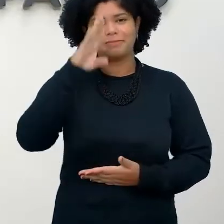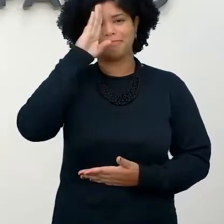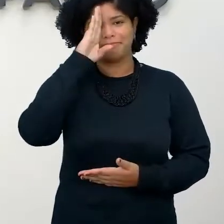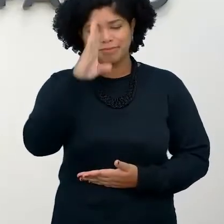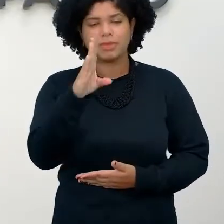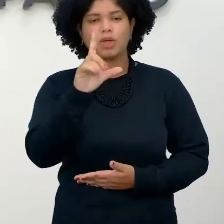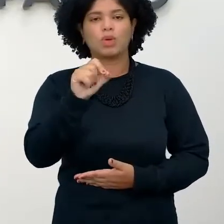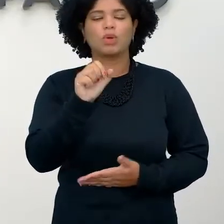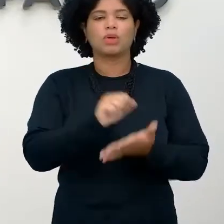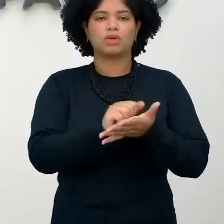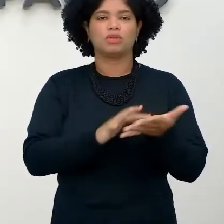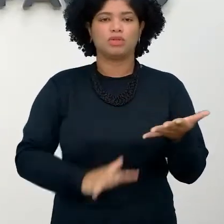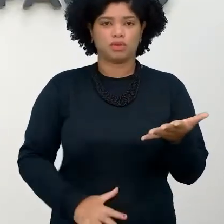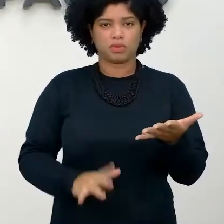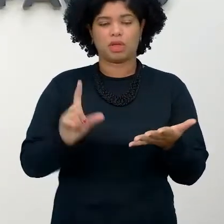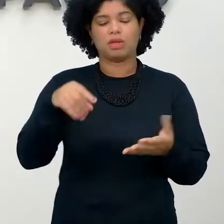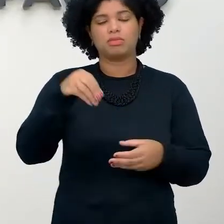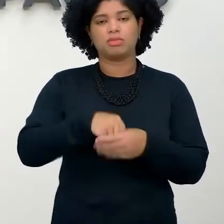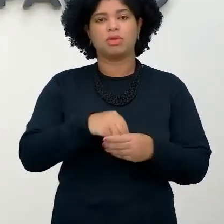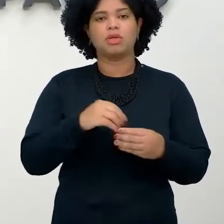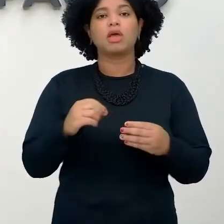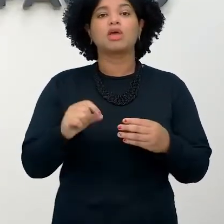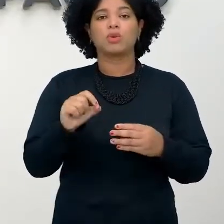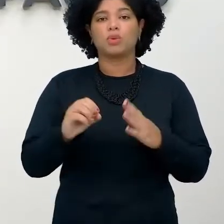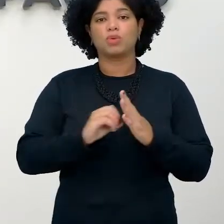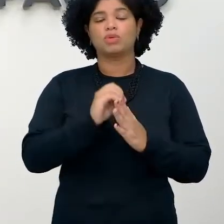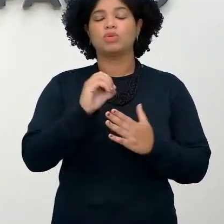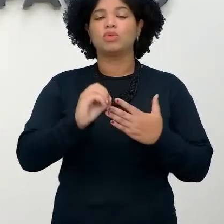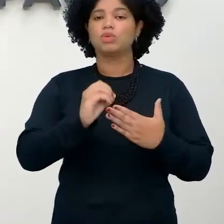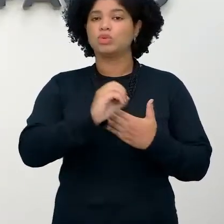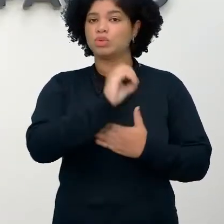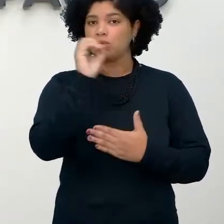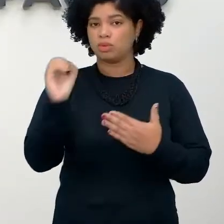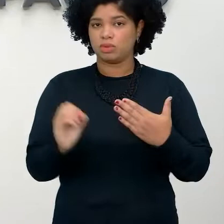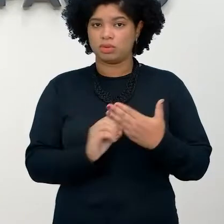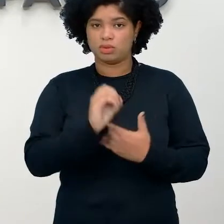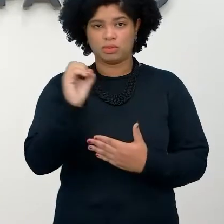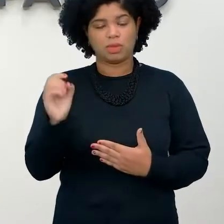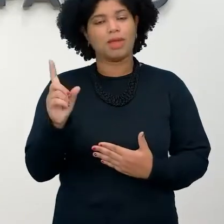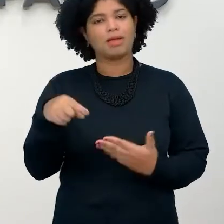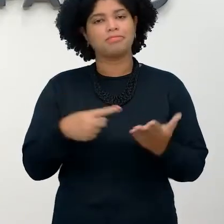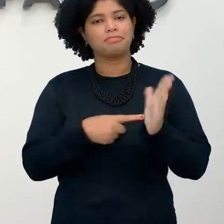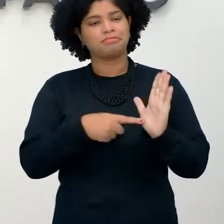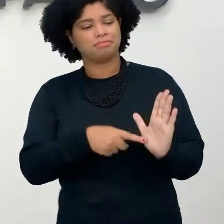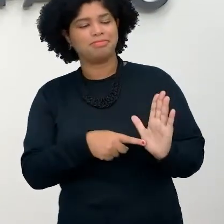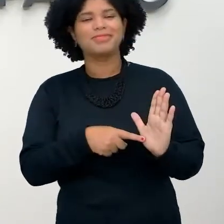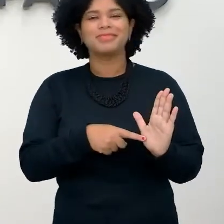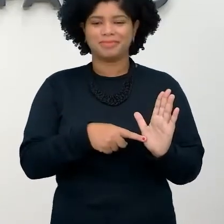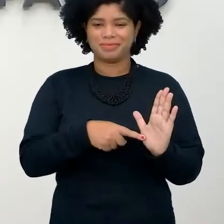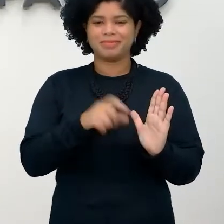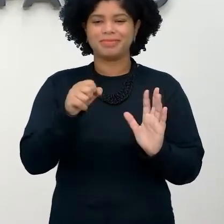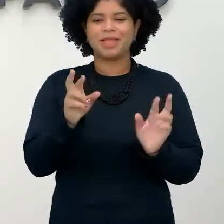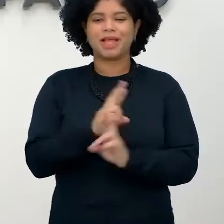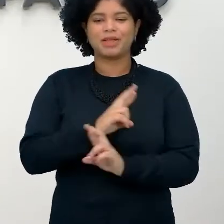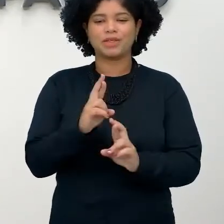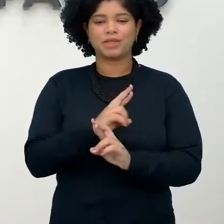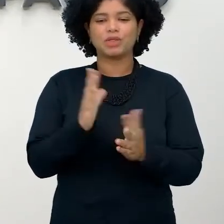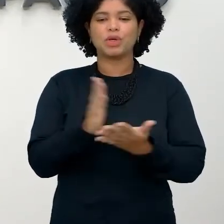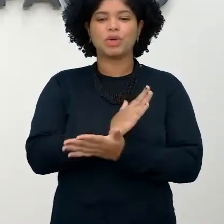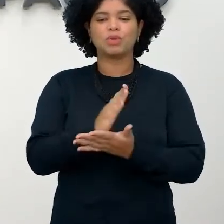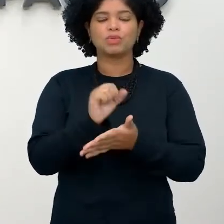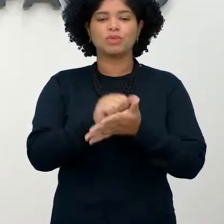dessa atividade, pelo menos aqui no Centro de Mídias, que tem a ver com uma apresentação, né, dos